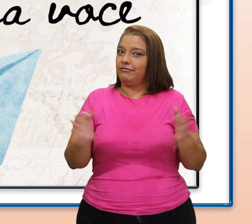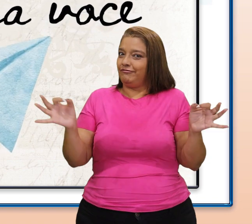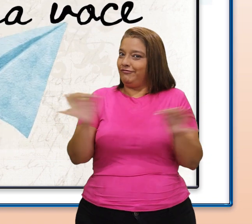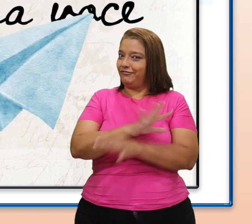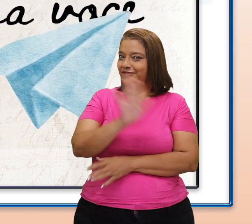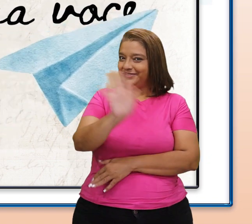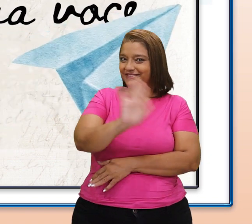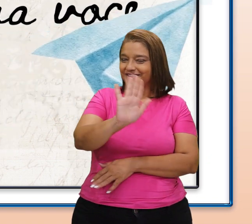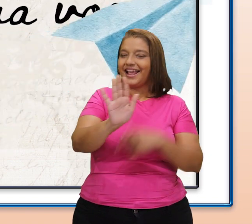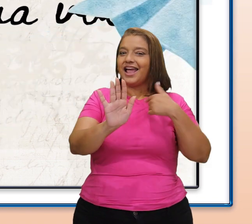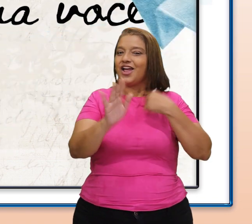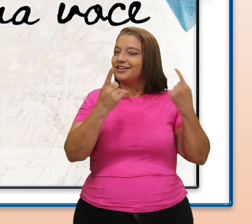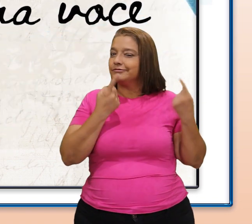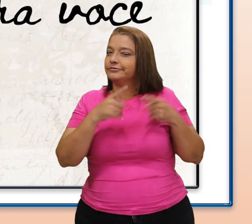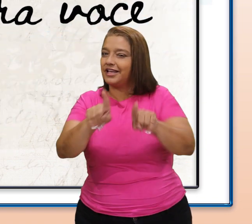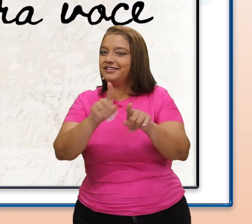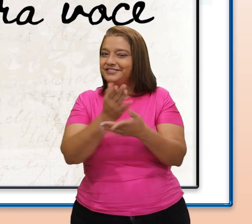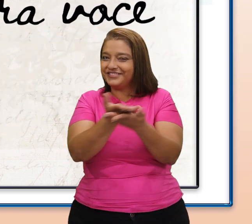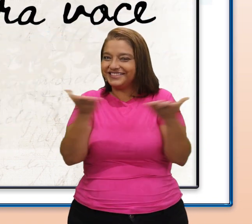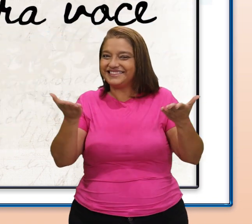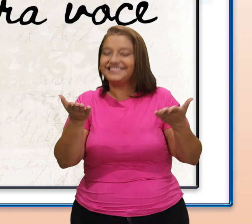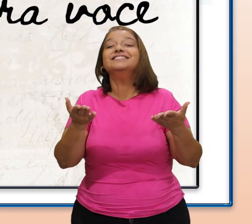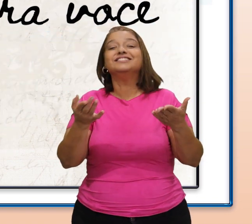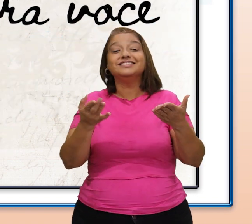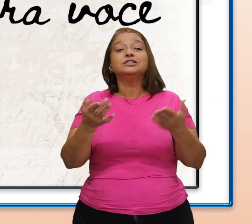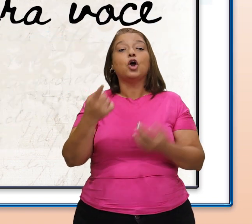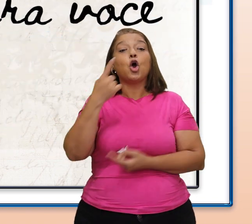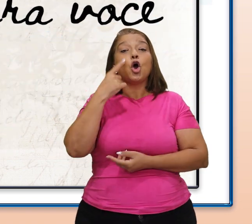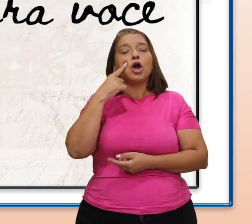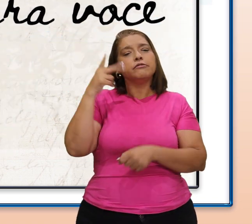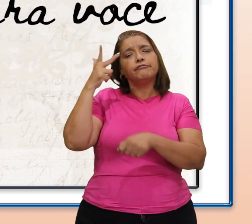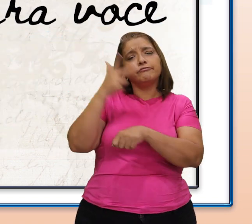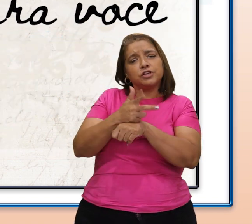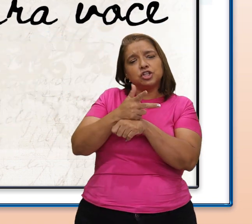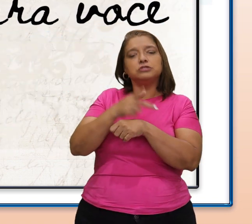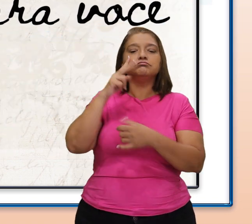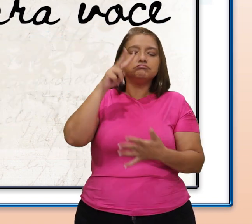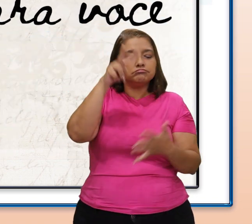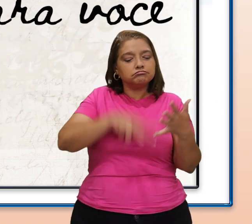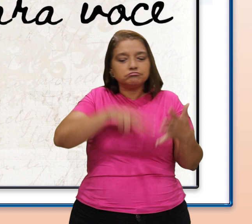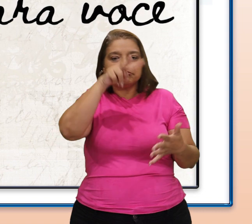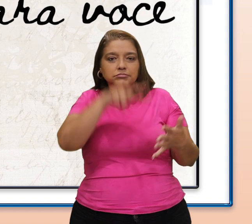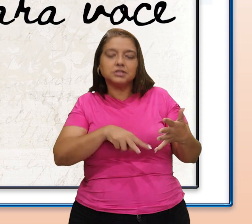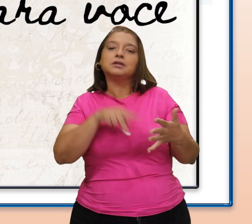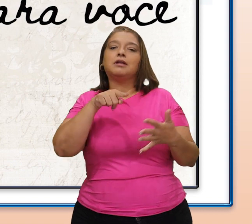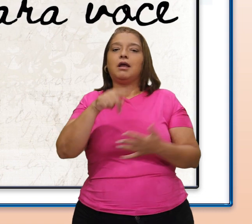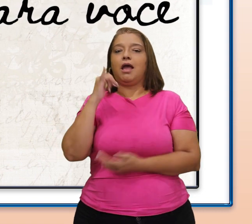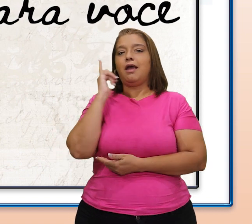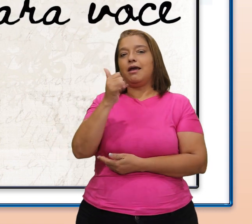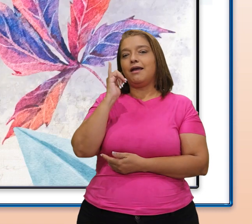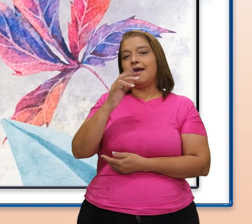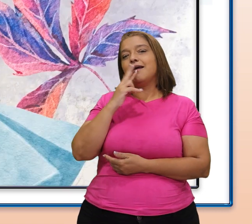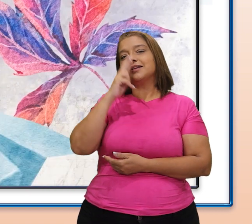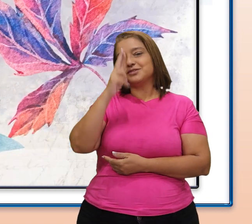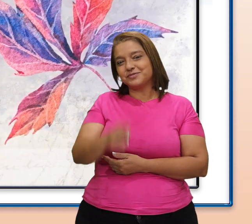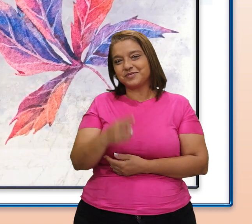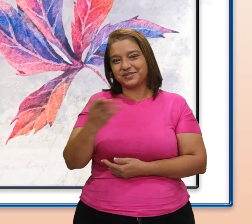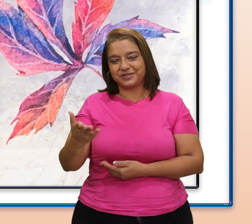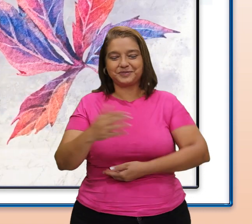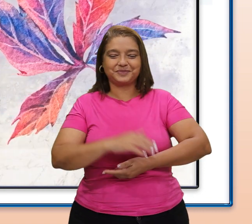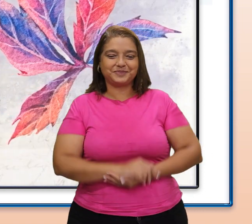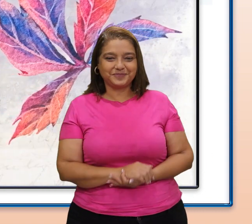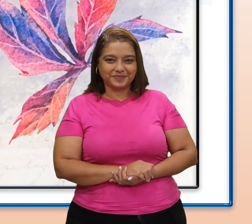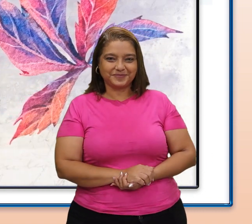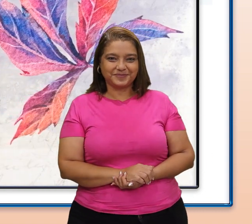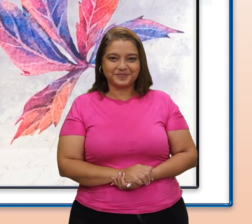Agora, antes de encerrar nosso estudo, tem um desafio para você. Pause o vídeo, leia o texto e responda a pergunta.